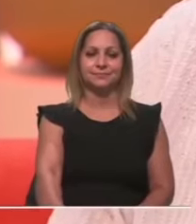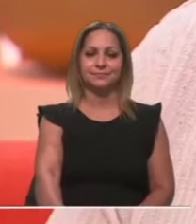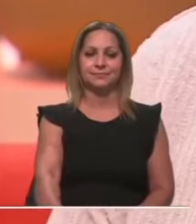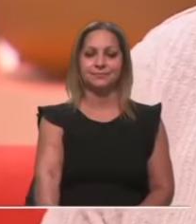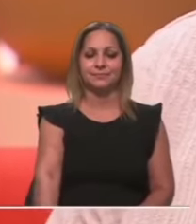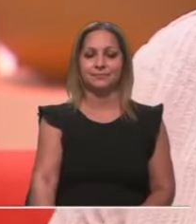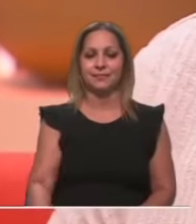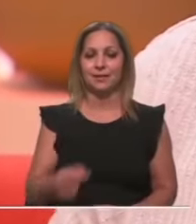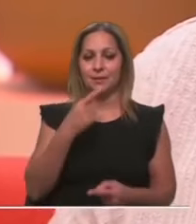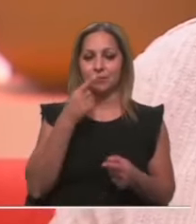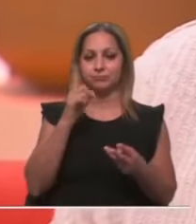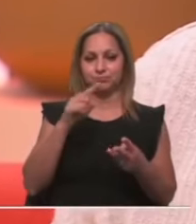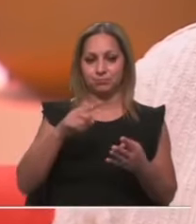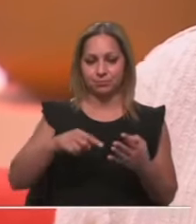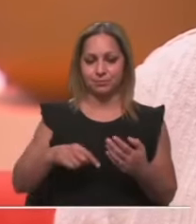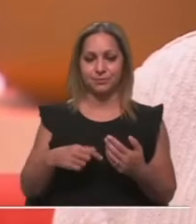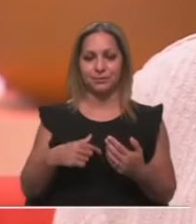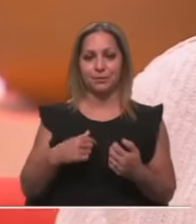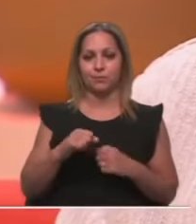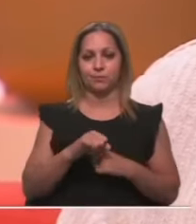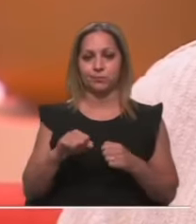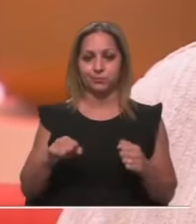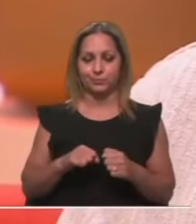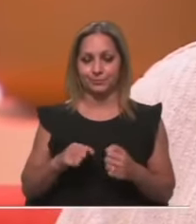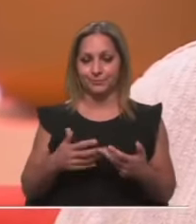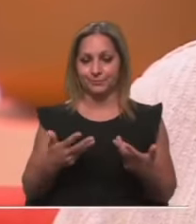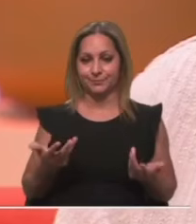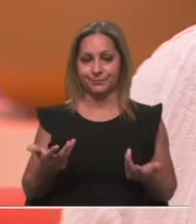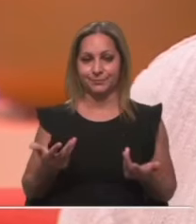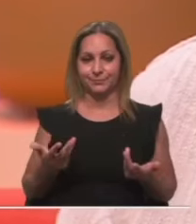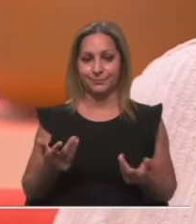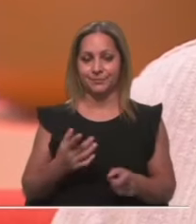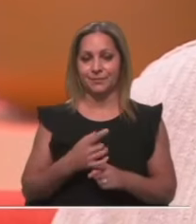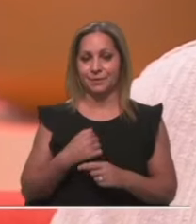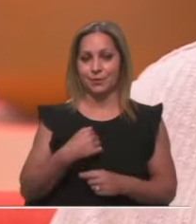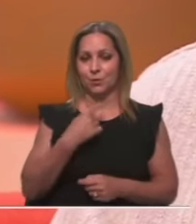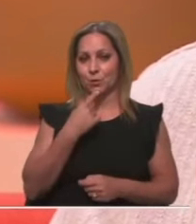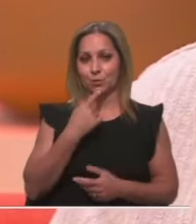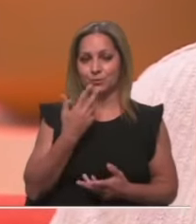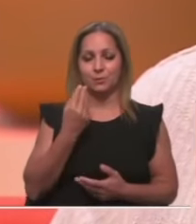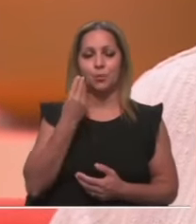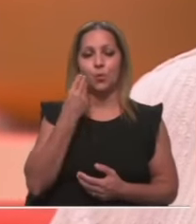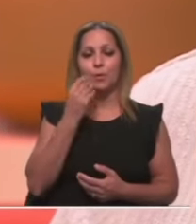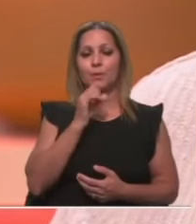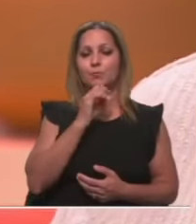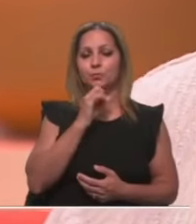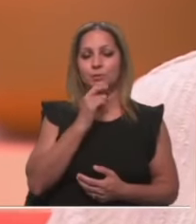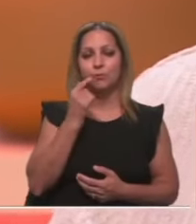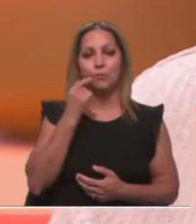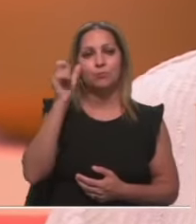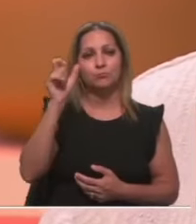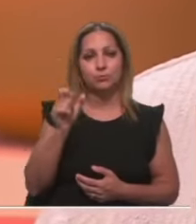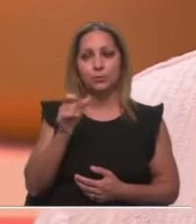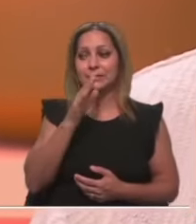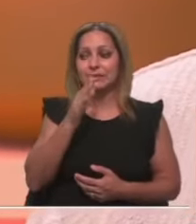é tanta coisa eh Para Contrariar eh eh que eu não entendo como é que é possível alguém eh fazer as